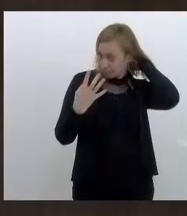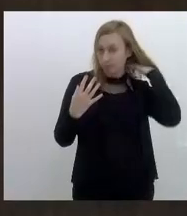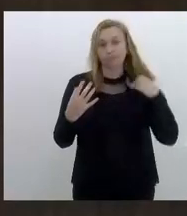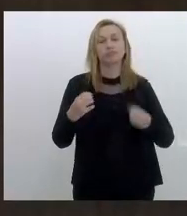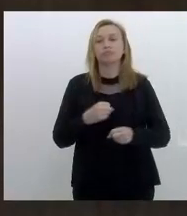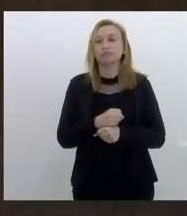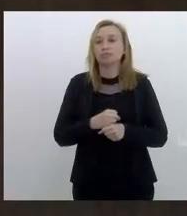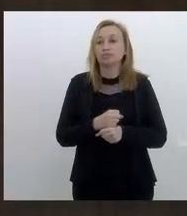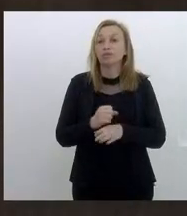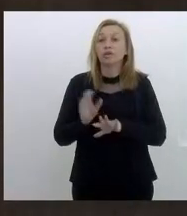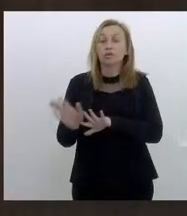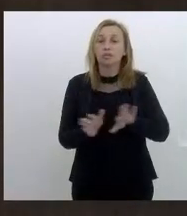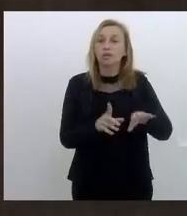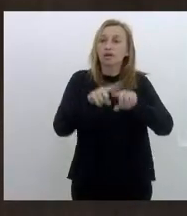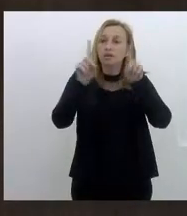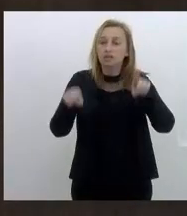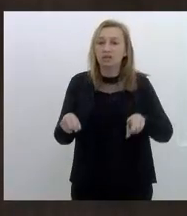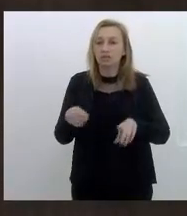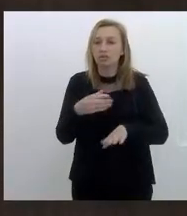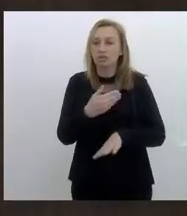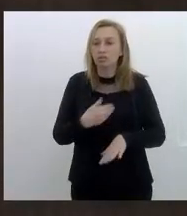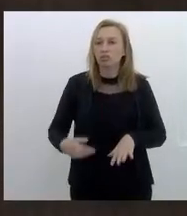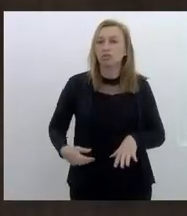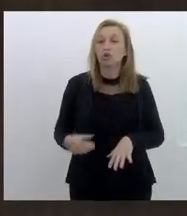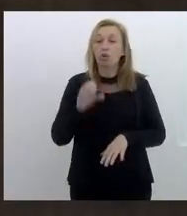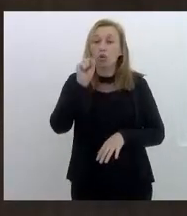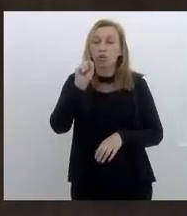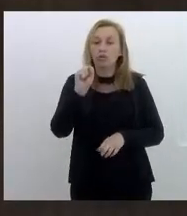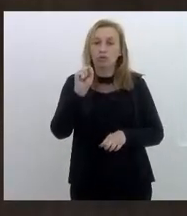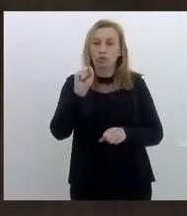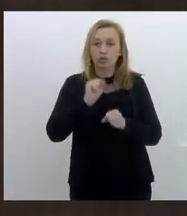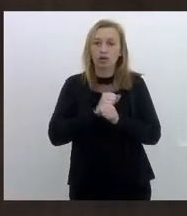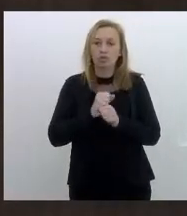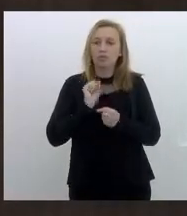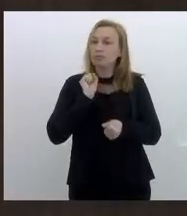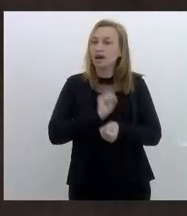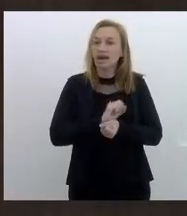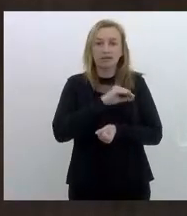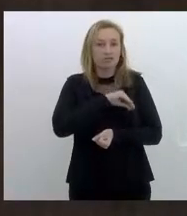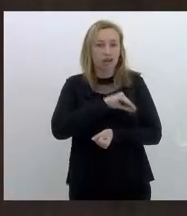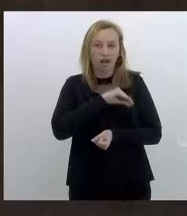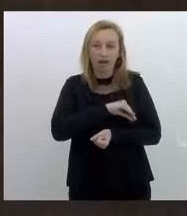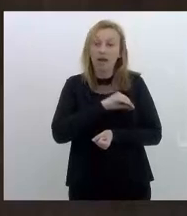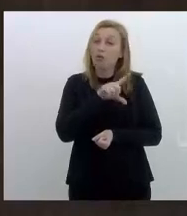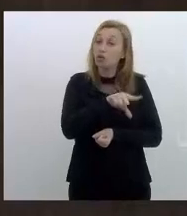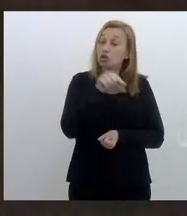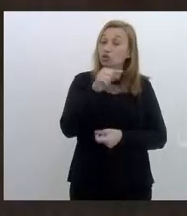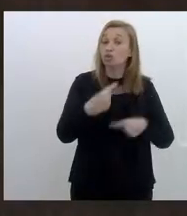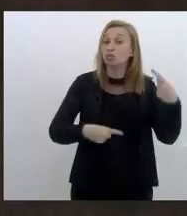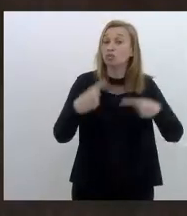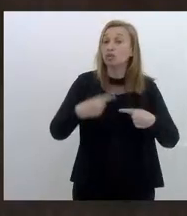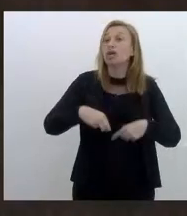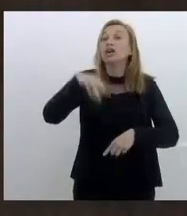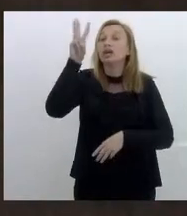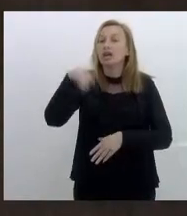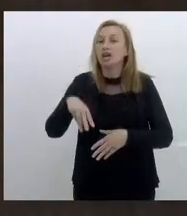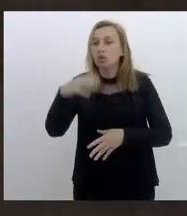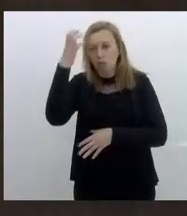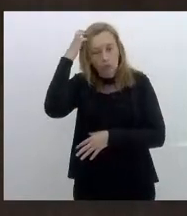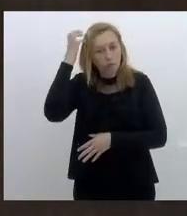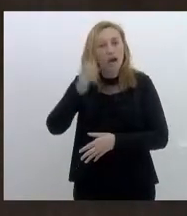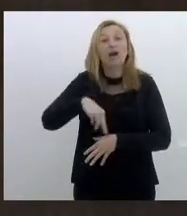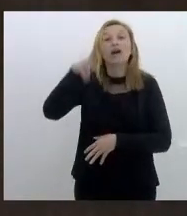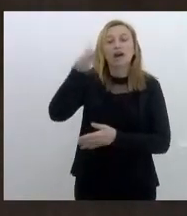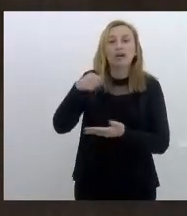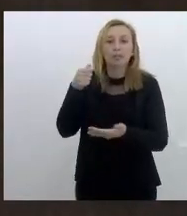sendo que o servidor está oito anos sem aumento então é uma escolha política de quem finalizar de quem